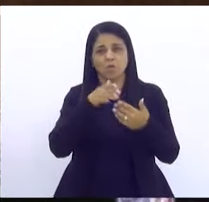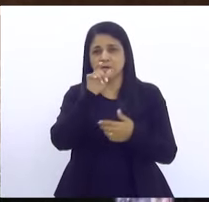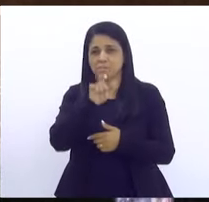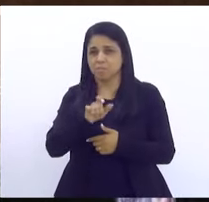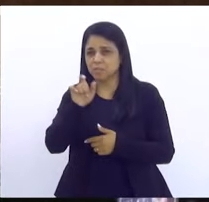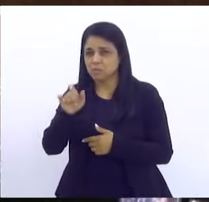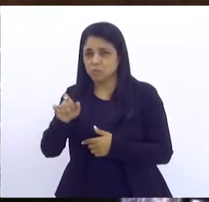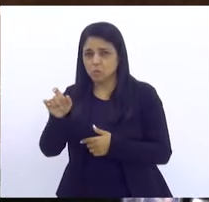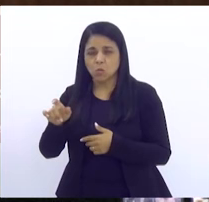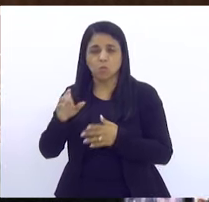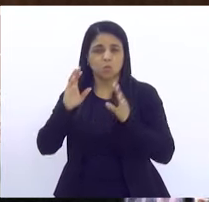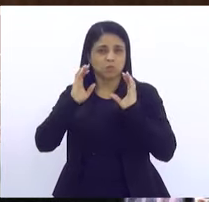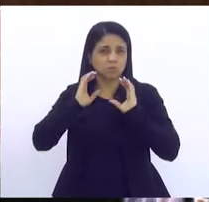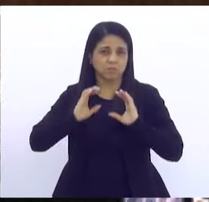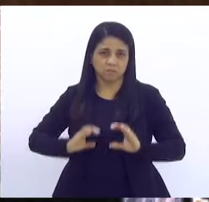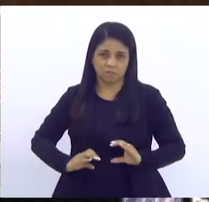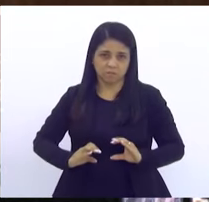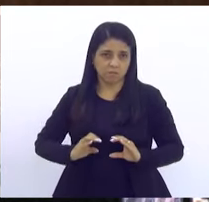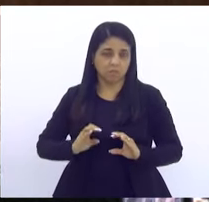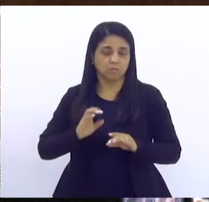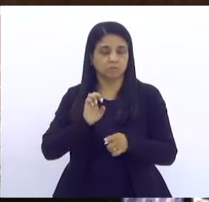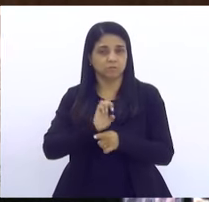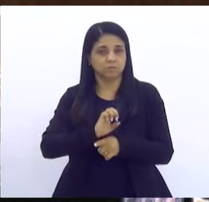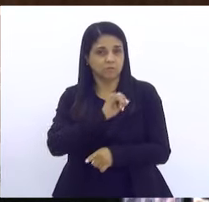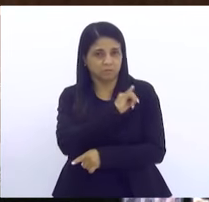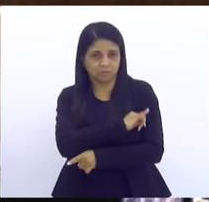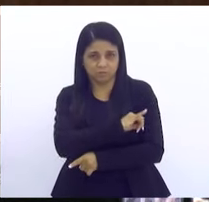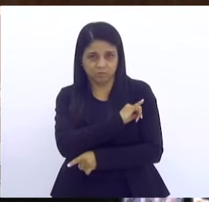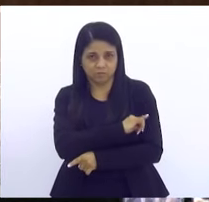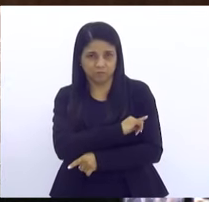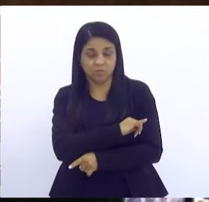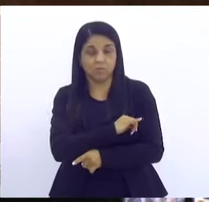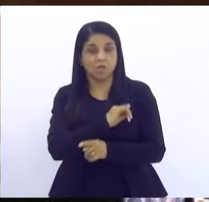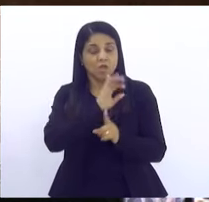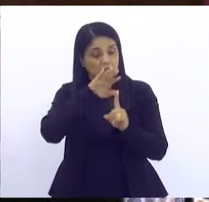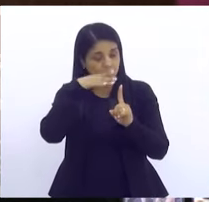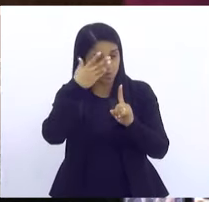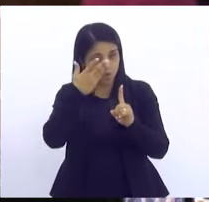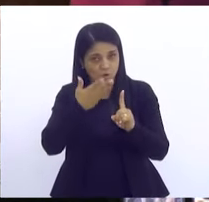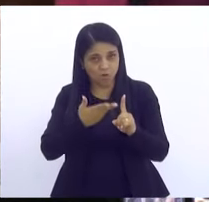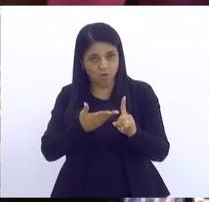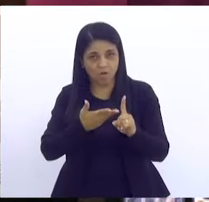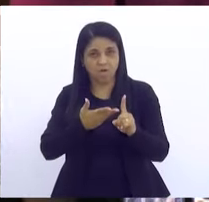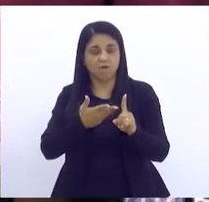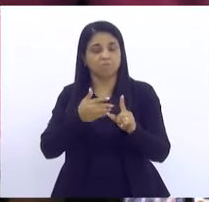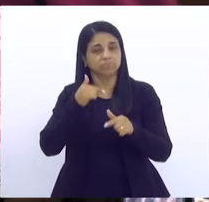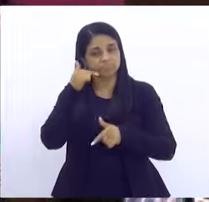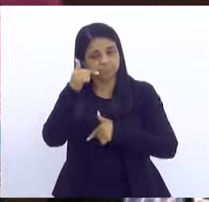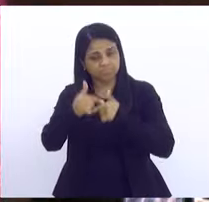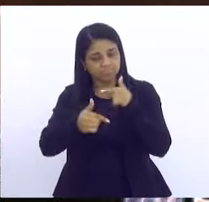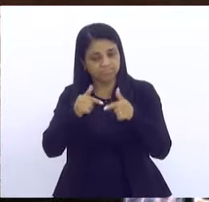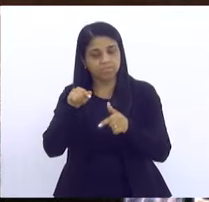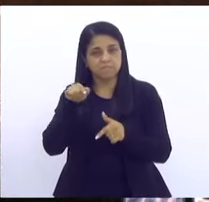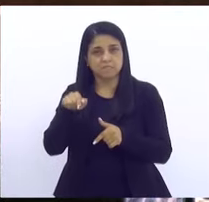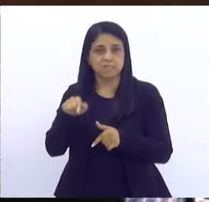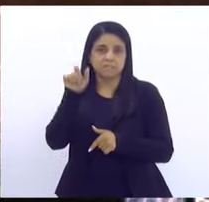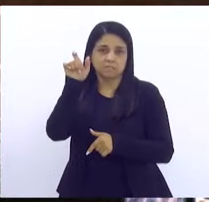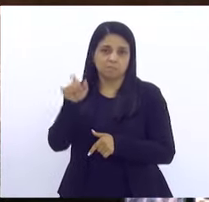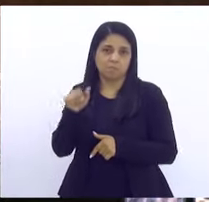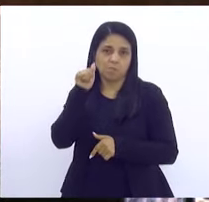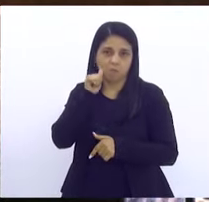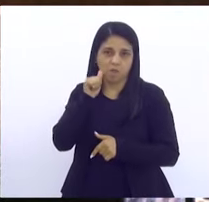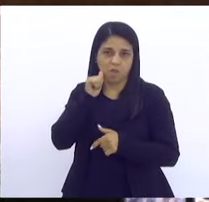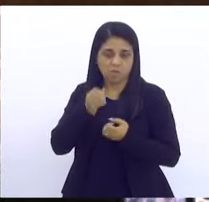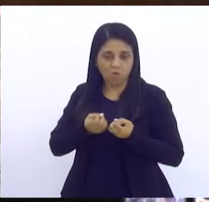pessoa, qualquer cidadão do Estado do Rio de Janeiro. Então, em honra aos relevantes serviços que essa mulher prestou